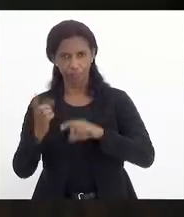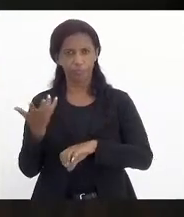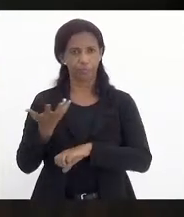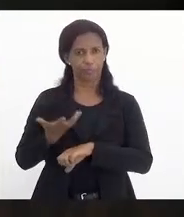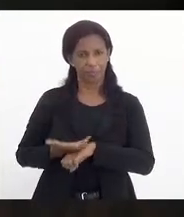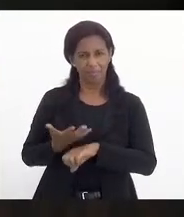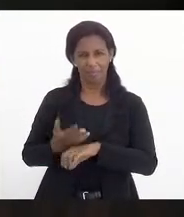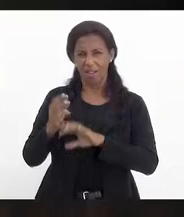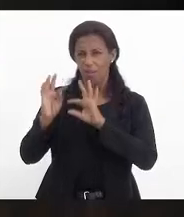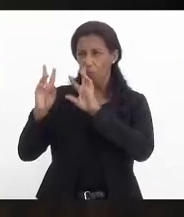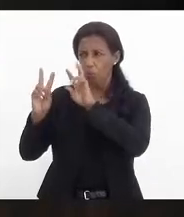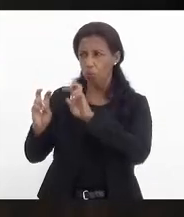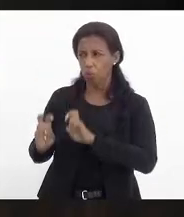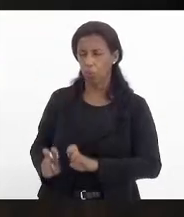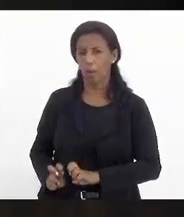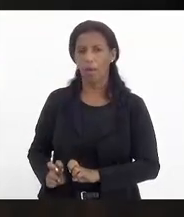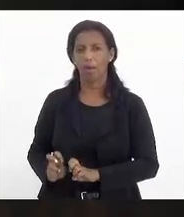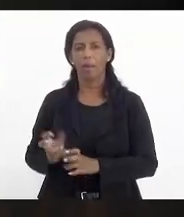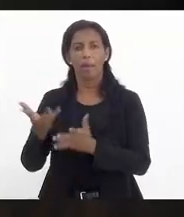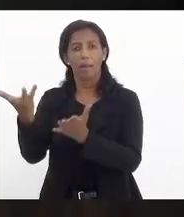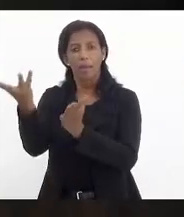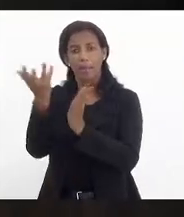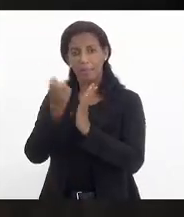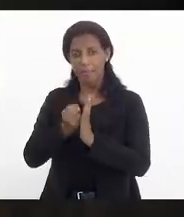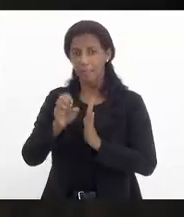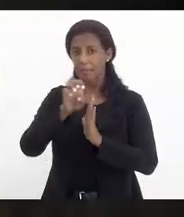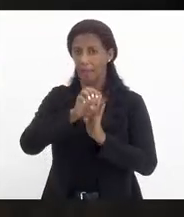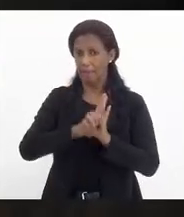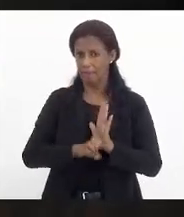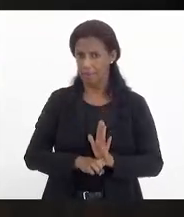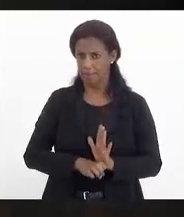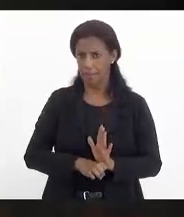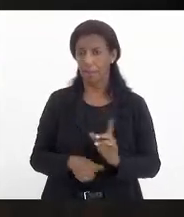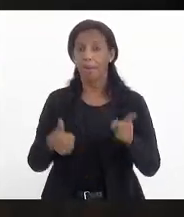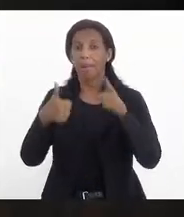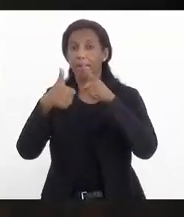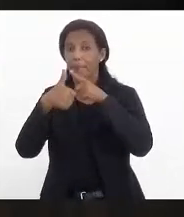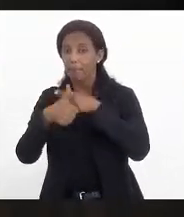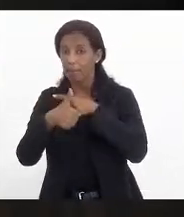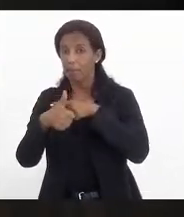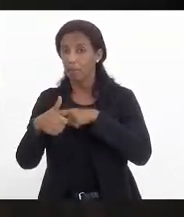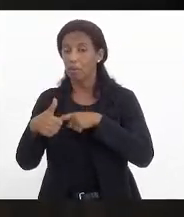no PLC, no PL e nas emendas, mas, logicamente, a gente vai primeiro votar a emenda condicional.